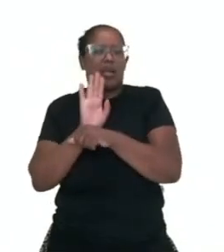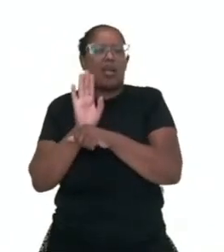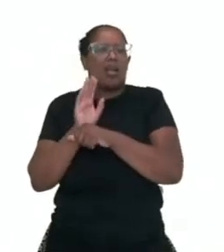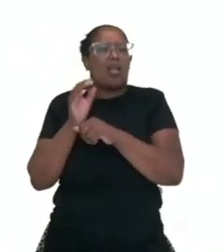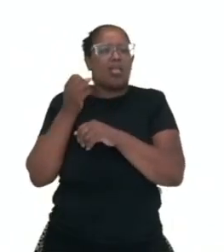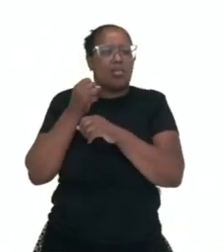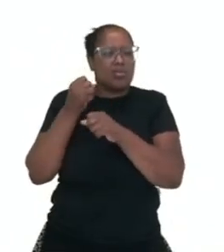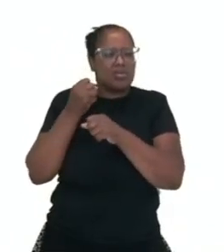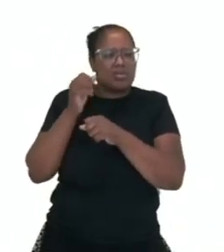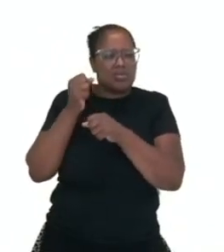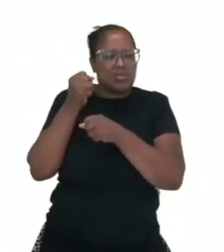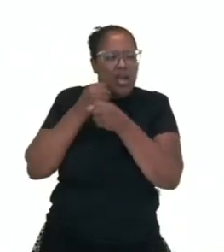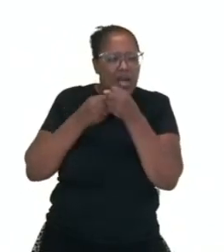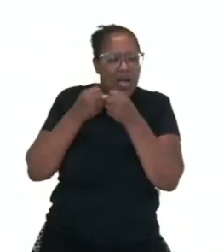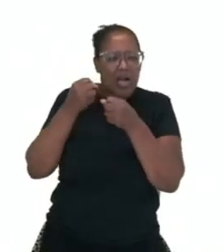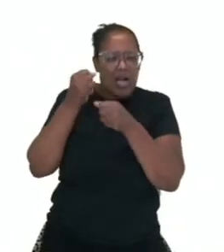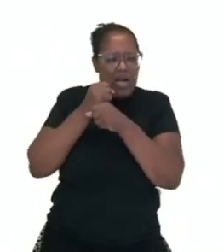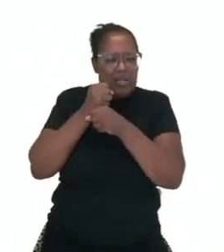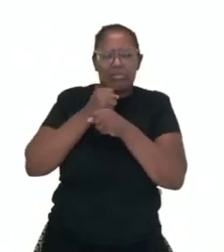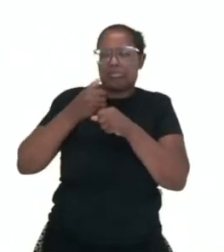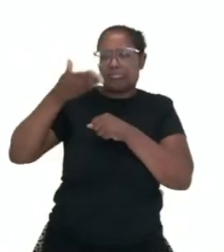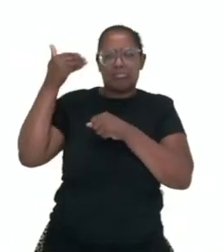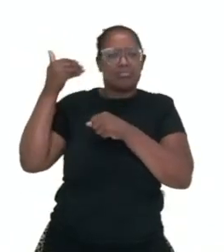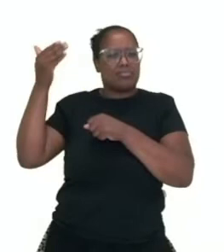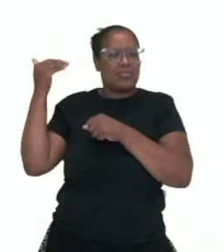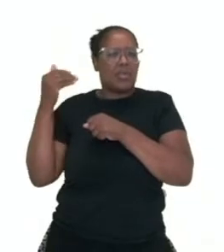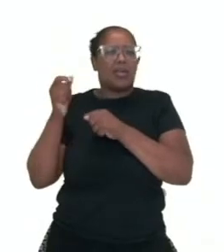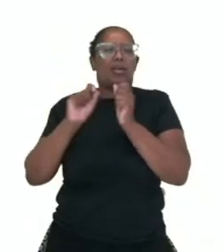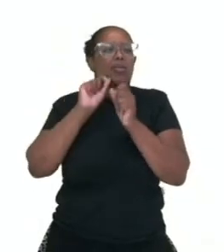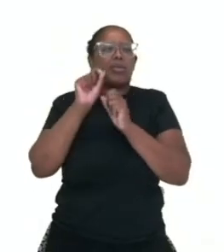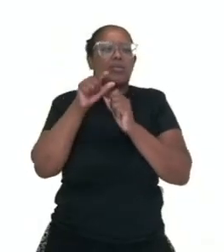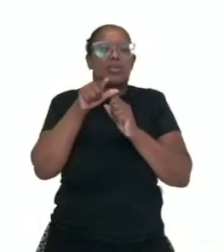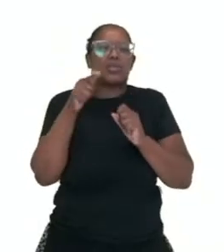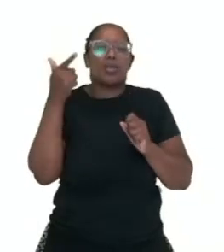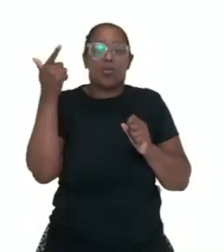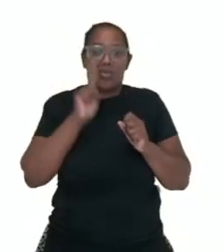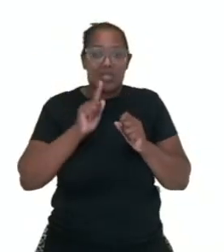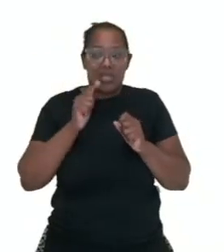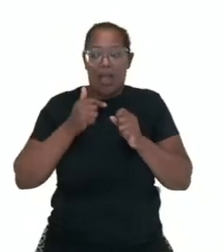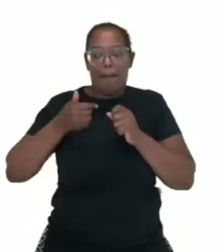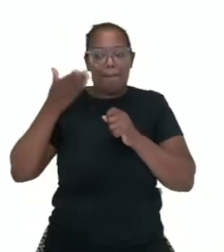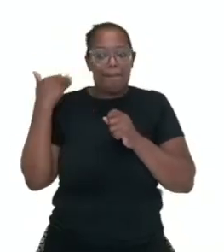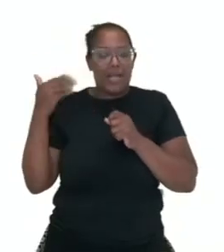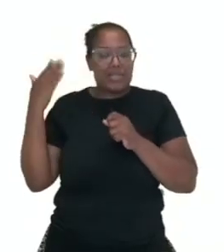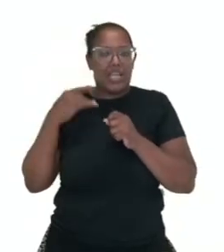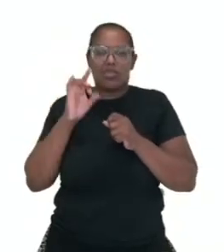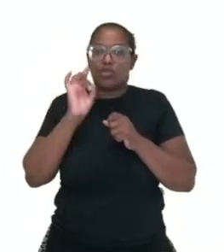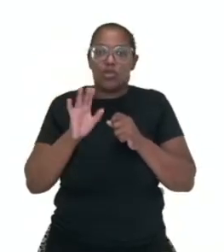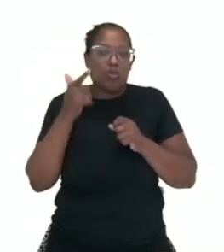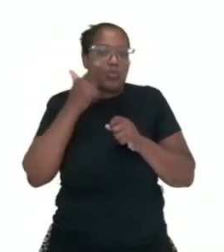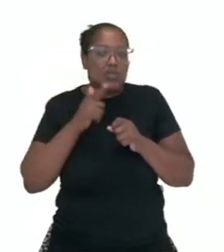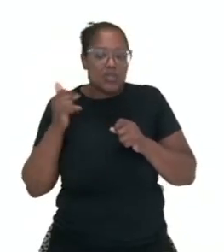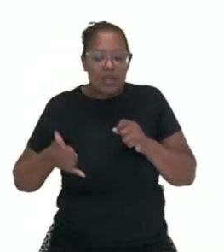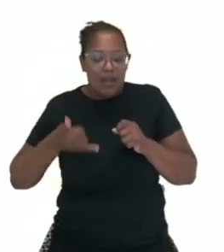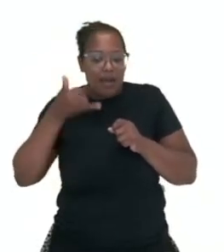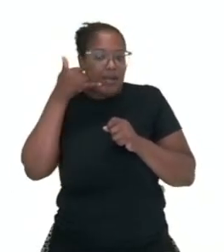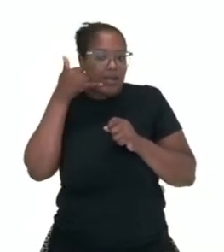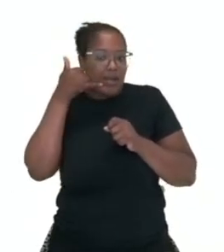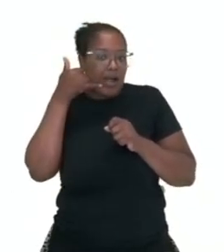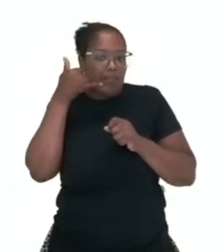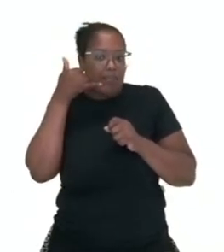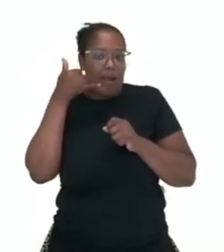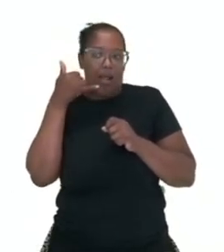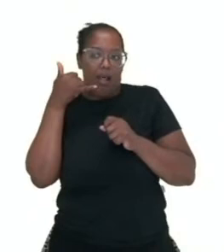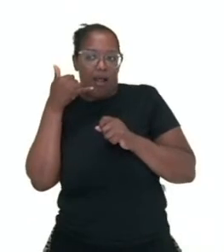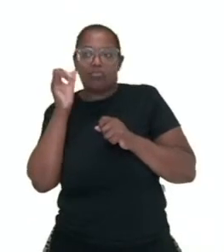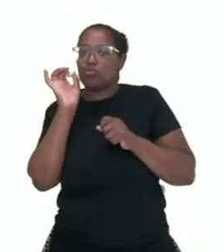telefone celular, a única coisa que você conseguia com eles era ligar para alguém. Muito pouco